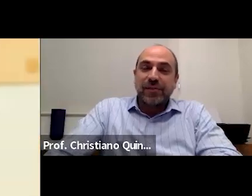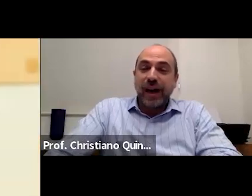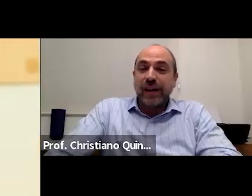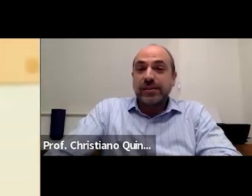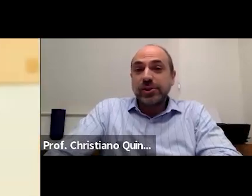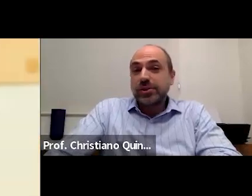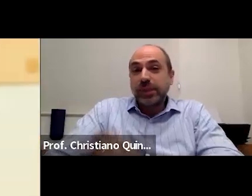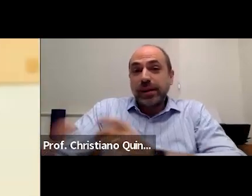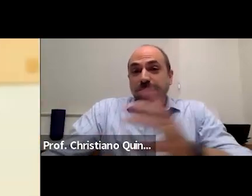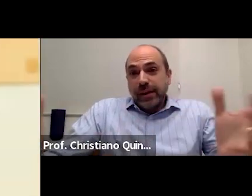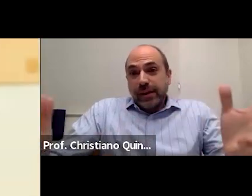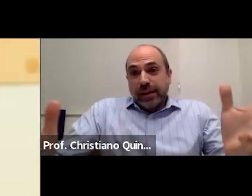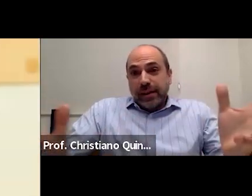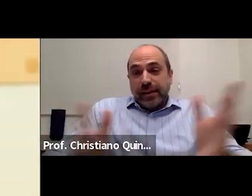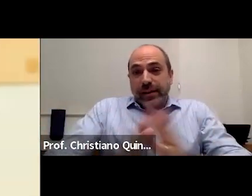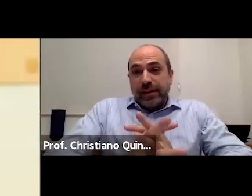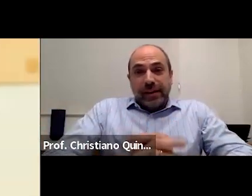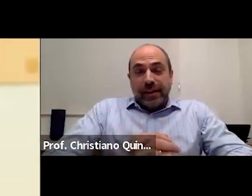essa fase, a gente